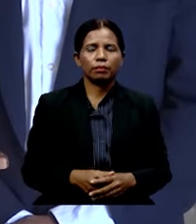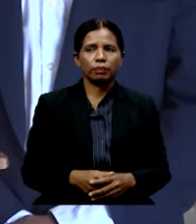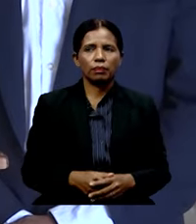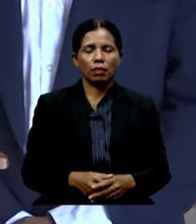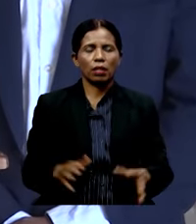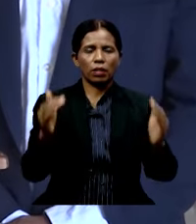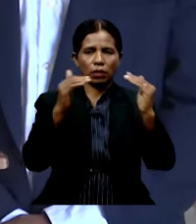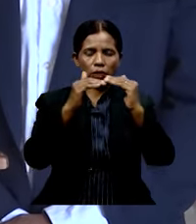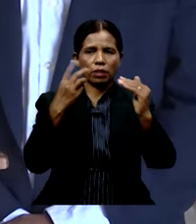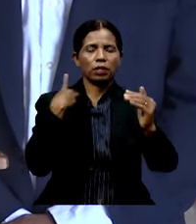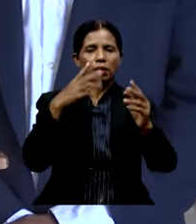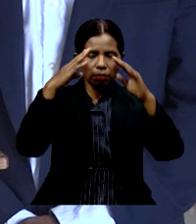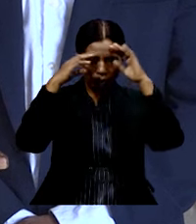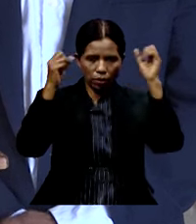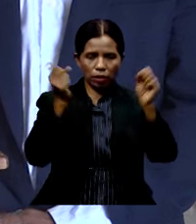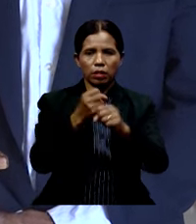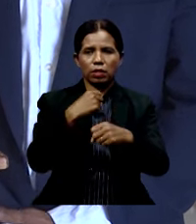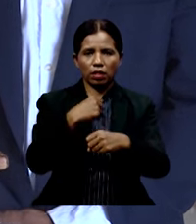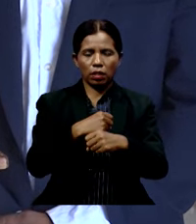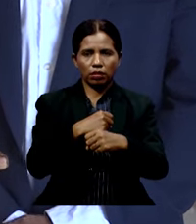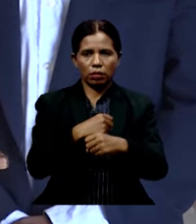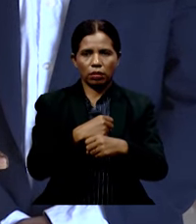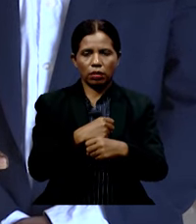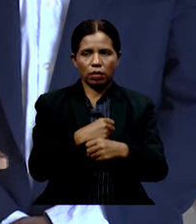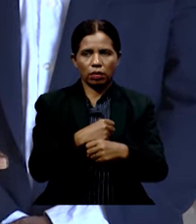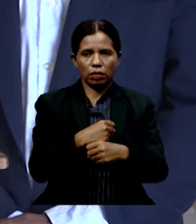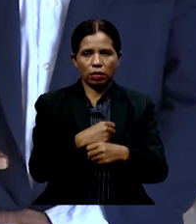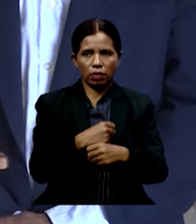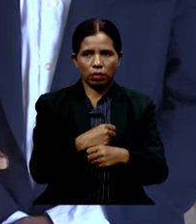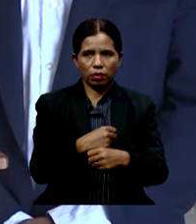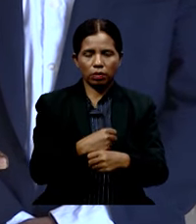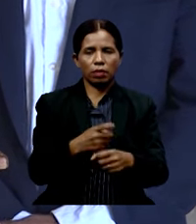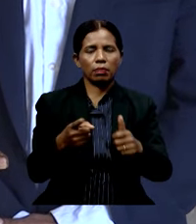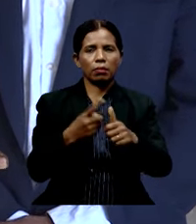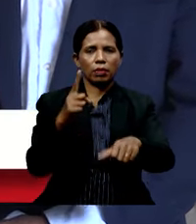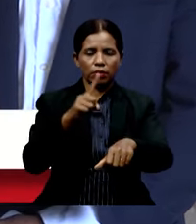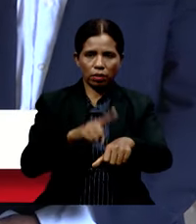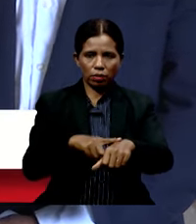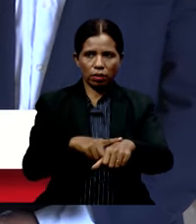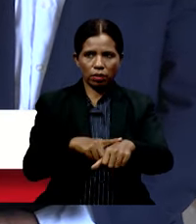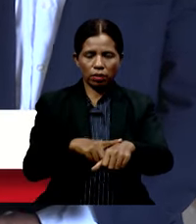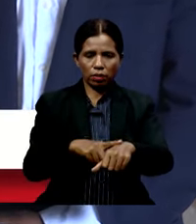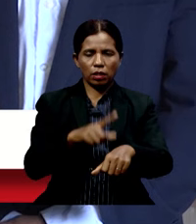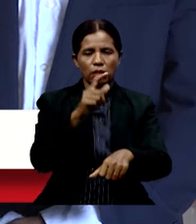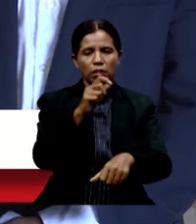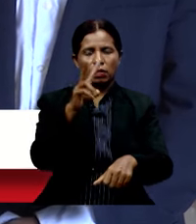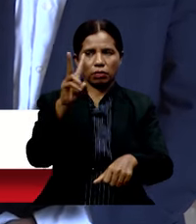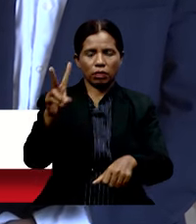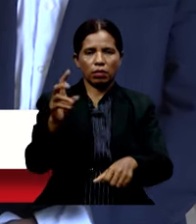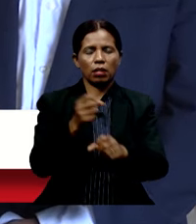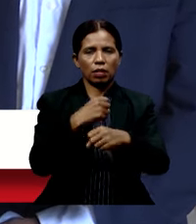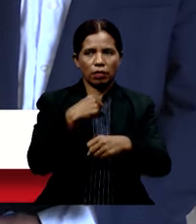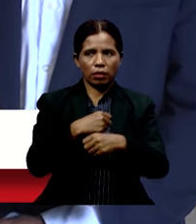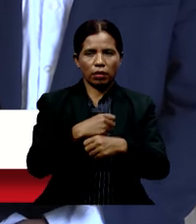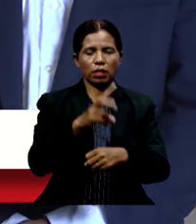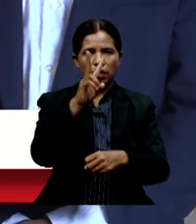nebe, presidente Sehalo, nebe, pela primeira vez, televisão Rua Halo Talk Show